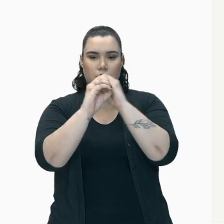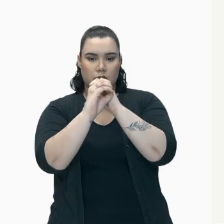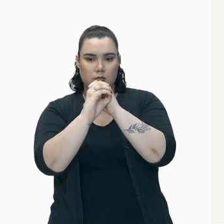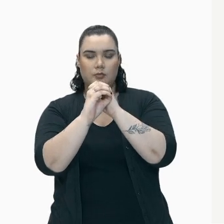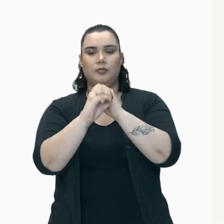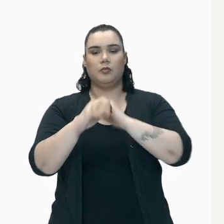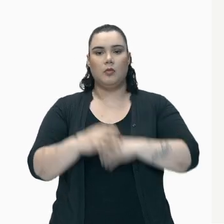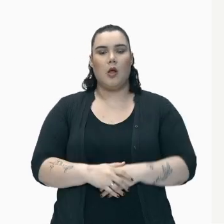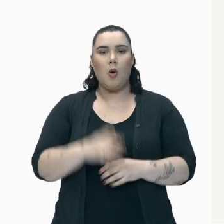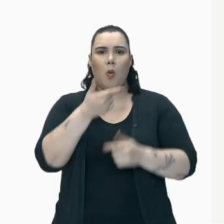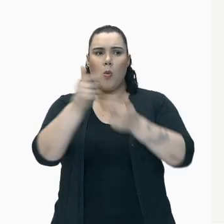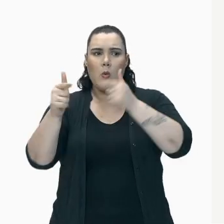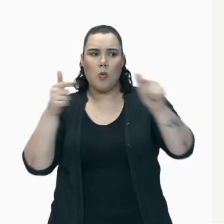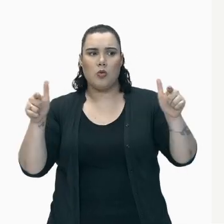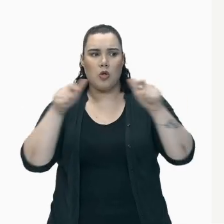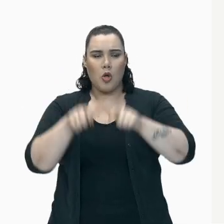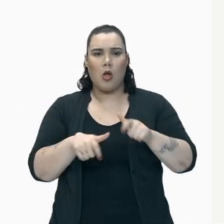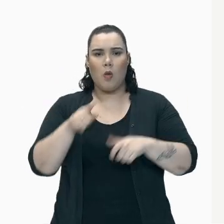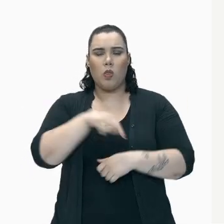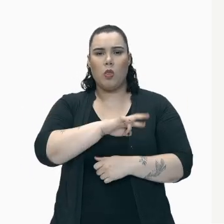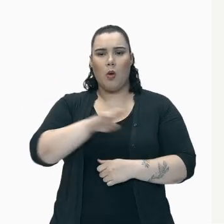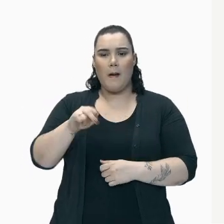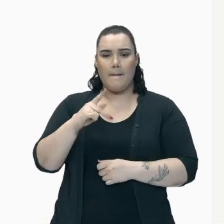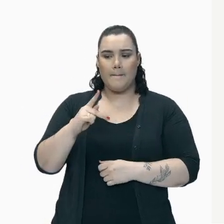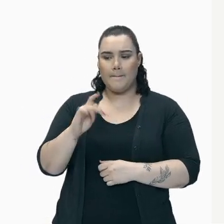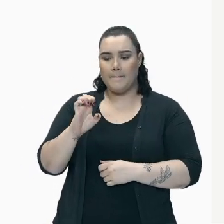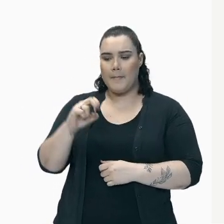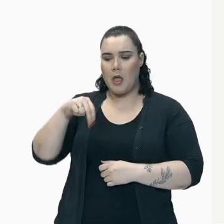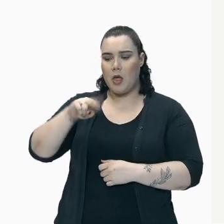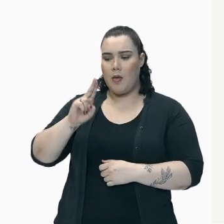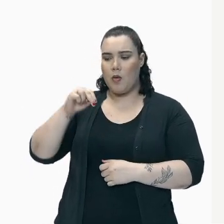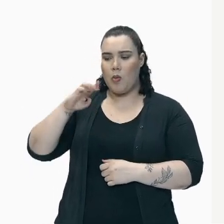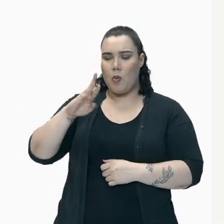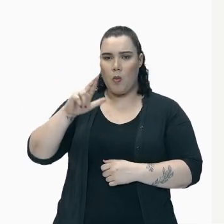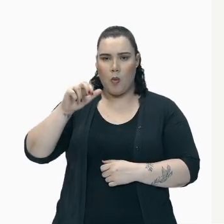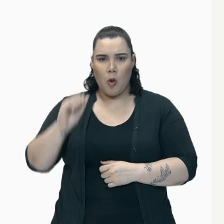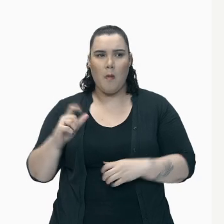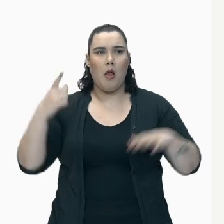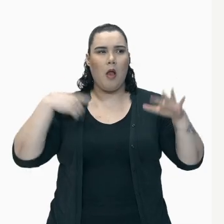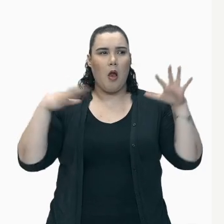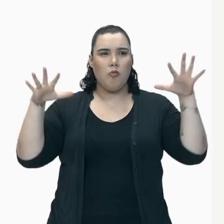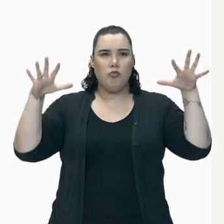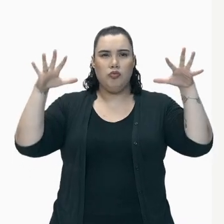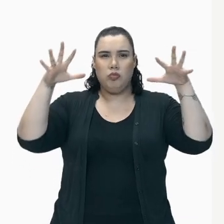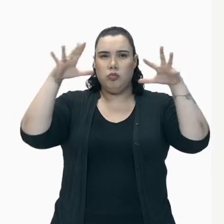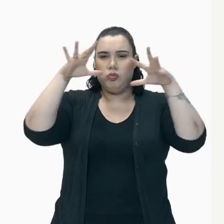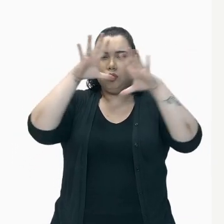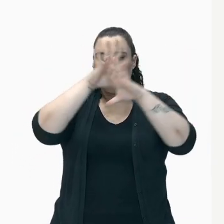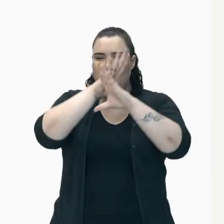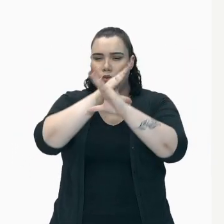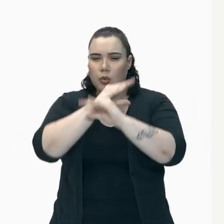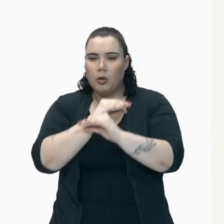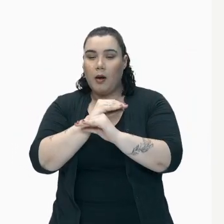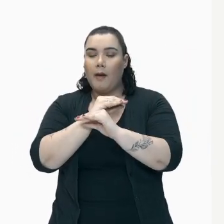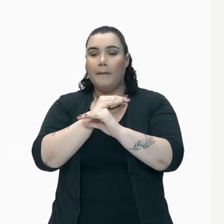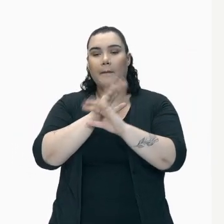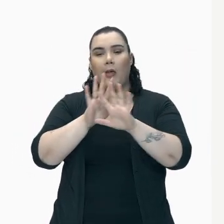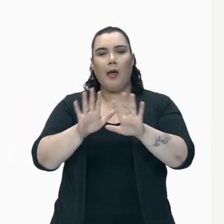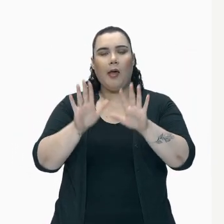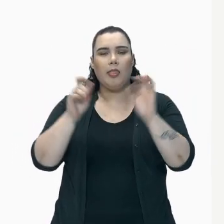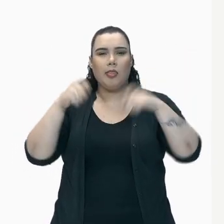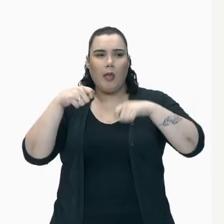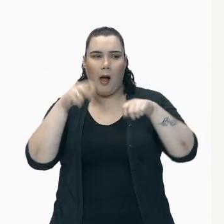de penumbra, que é uma sombra mais fraca, tá, pessoal? É uma sombra mais fraca. E aí a gente